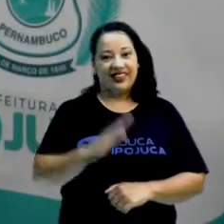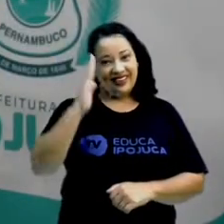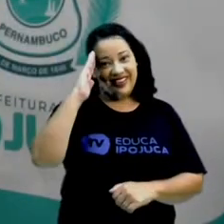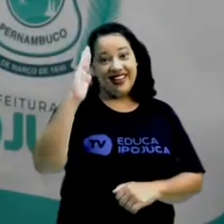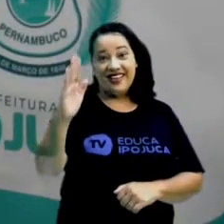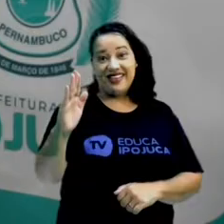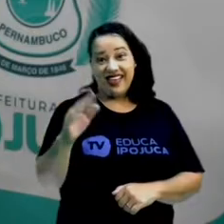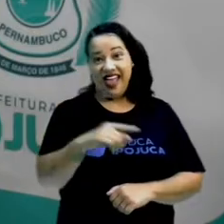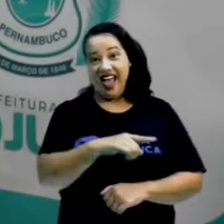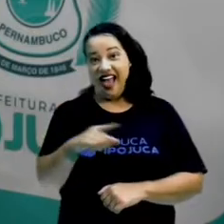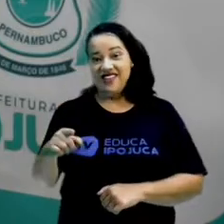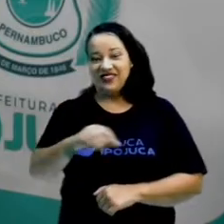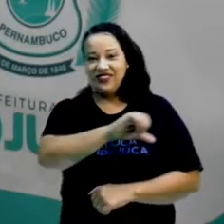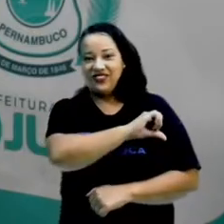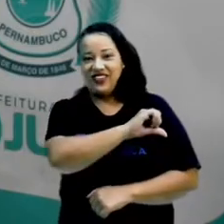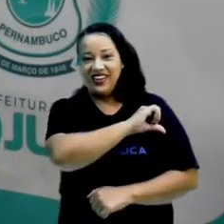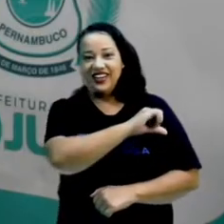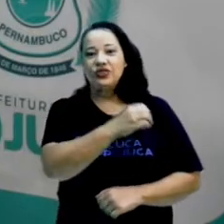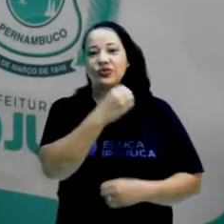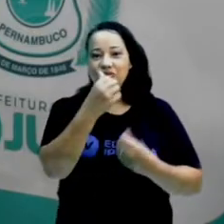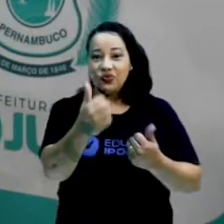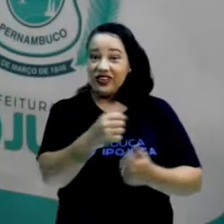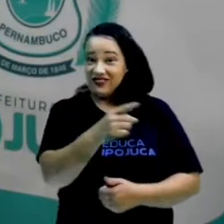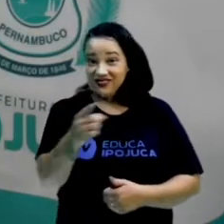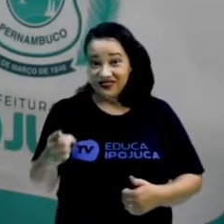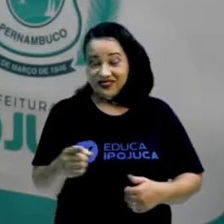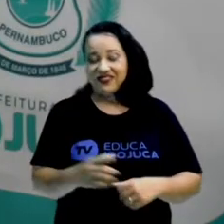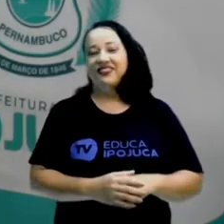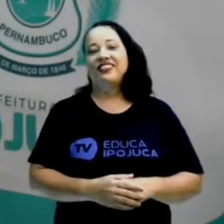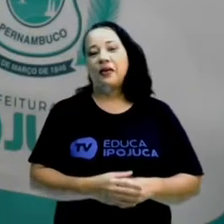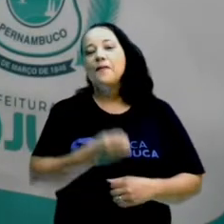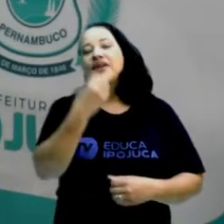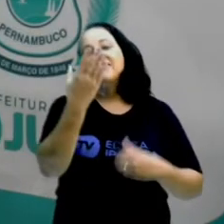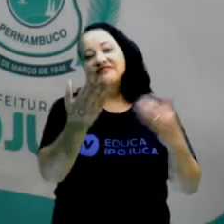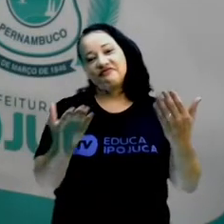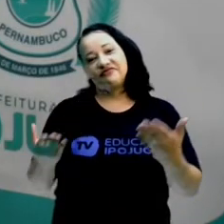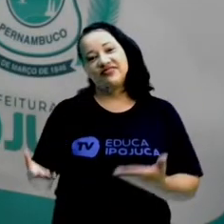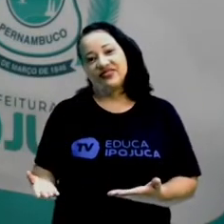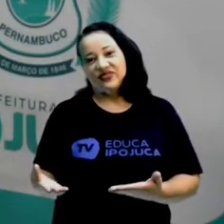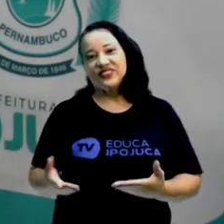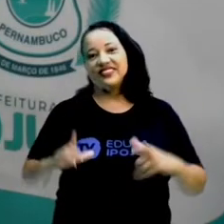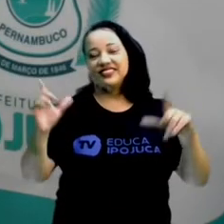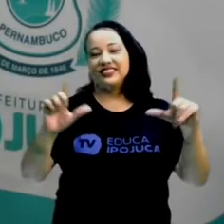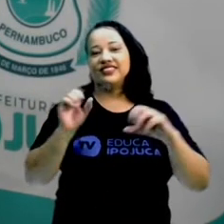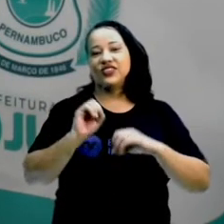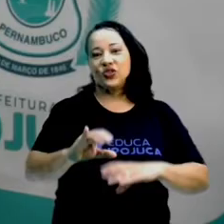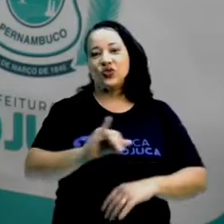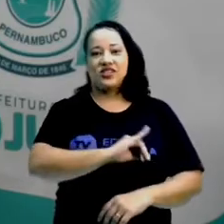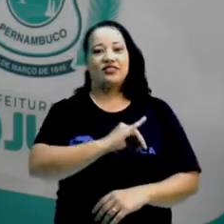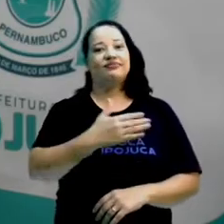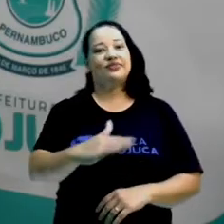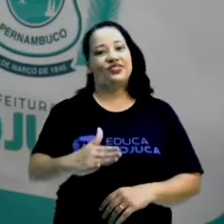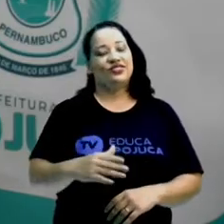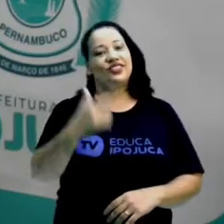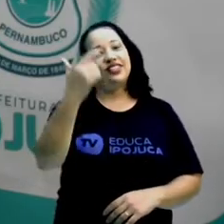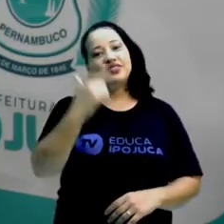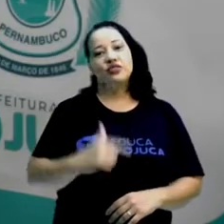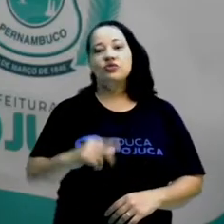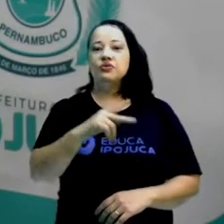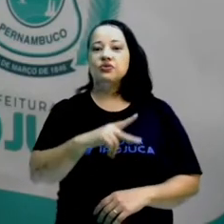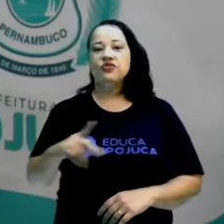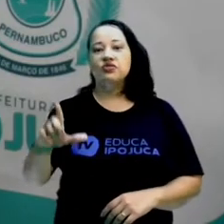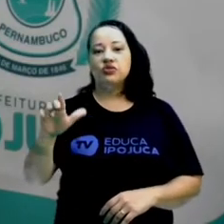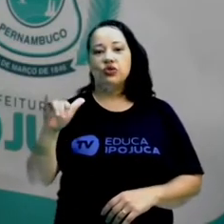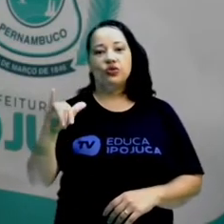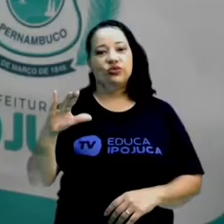E aí, galerinha do nono ano, tudo bem com vocês? Sejam bem-vindos à TV Educa Ipojuca. Eu sou o professor